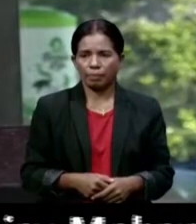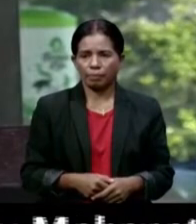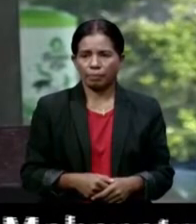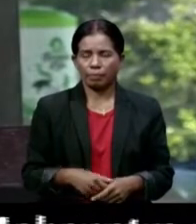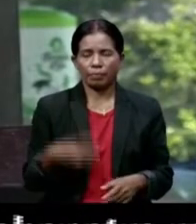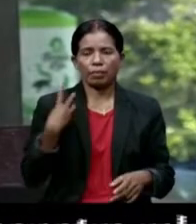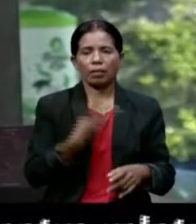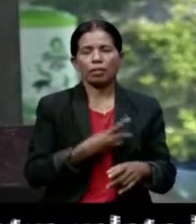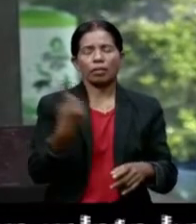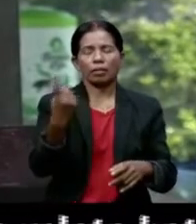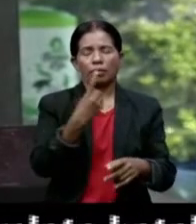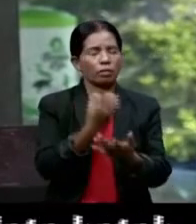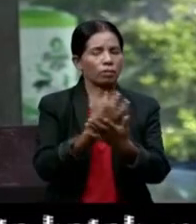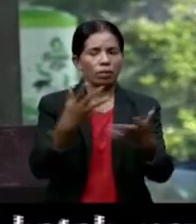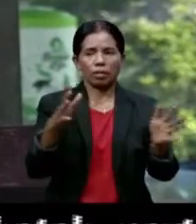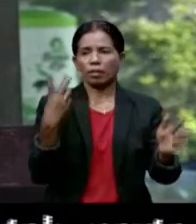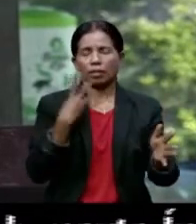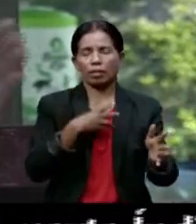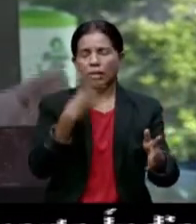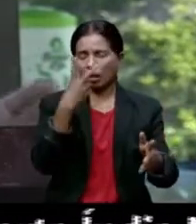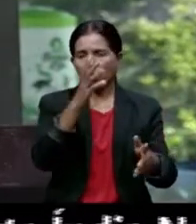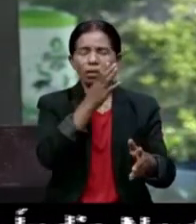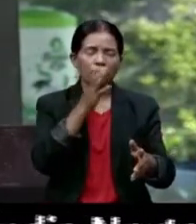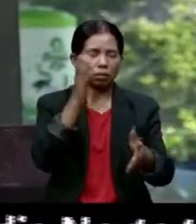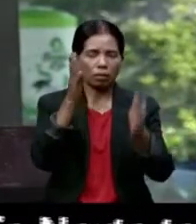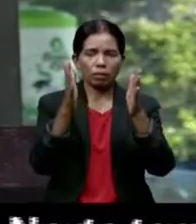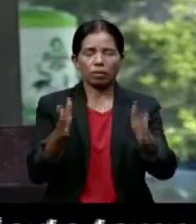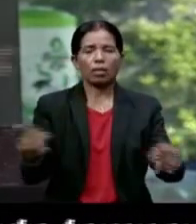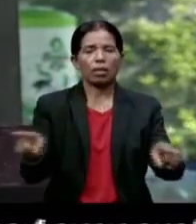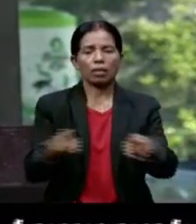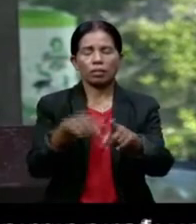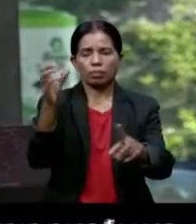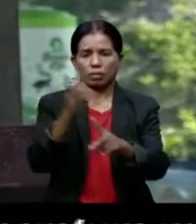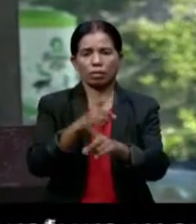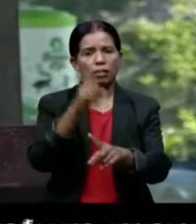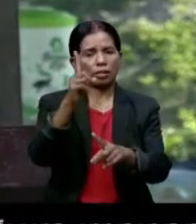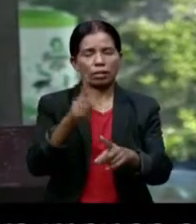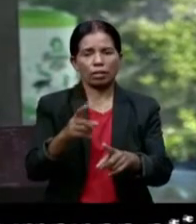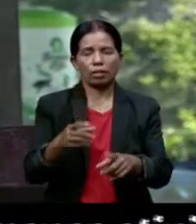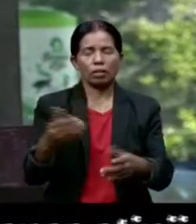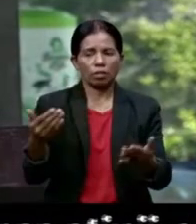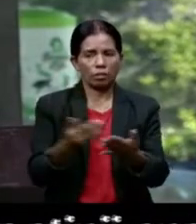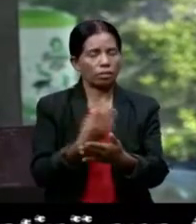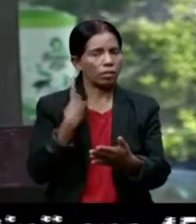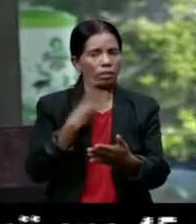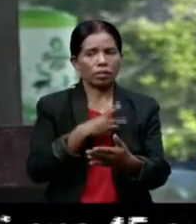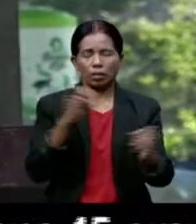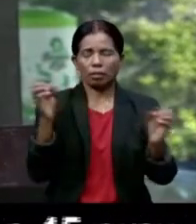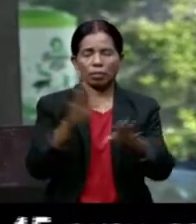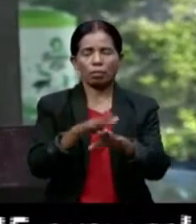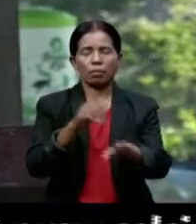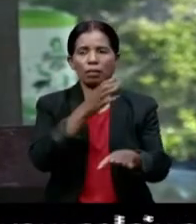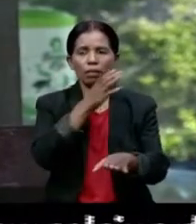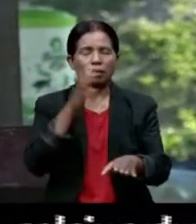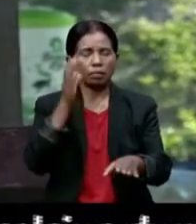ita na fati awesome baliu. It la hare katek agrikultor ne hanesa oportundari. Tanemak hamoi hanoi fong katak, ita labela bolta agrikultor.